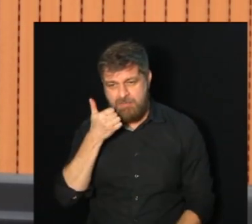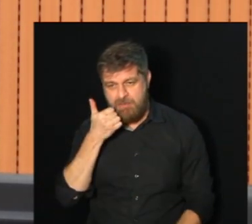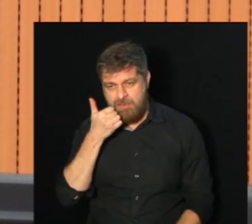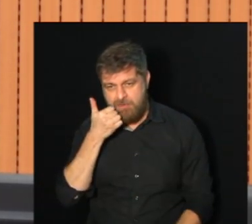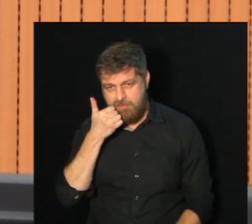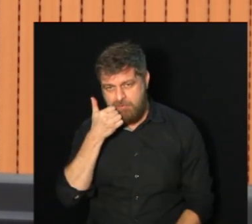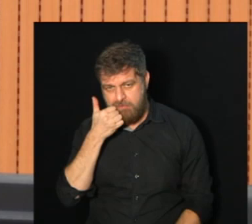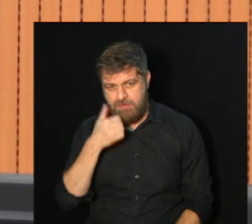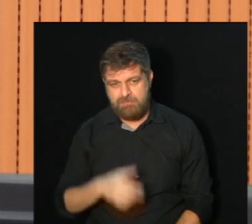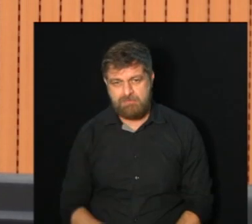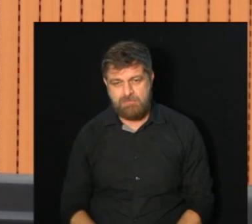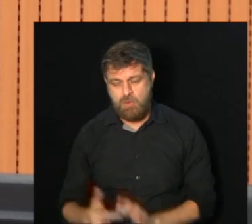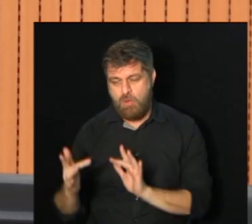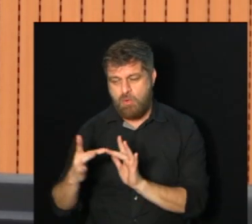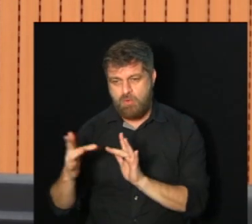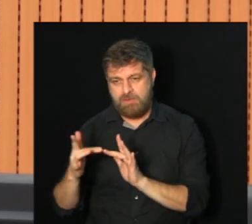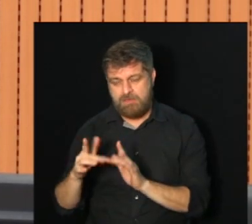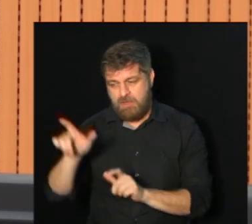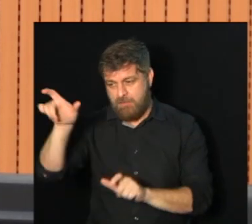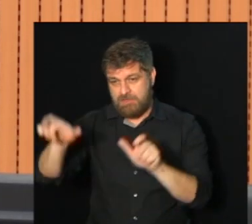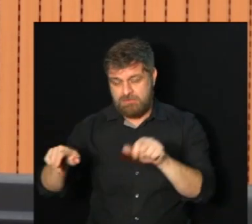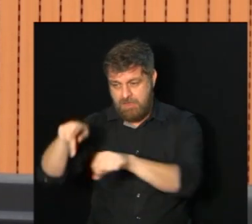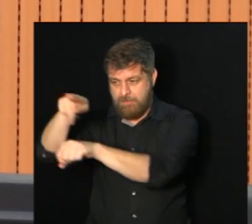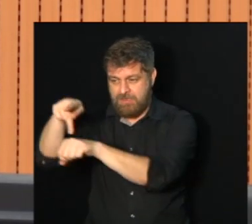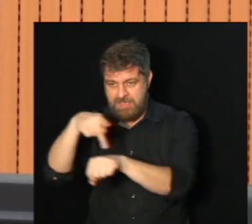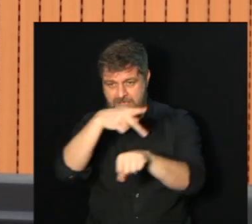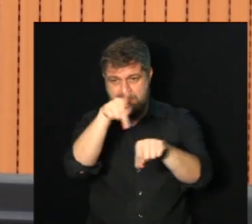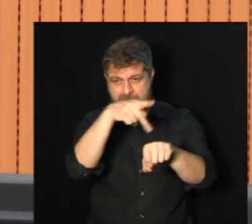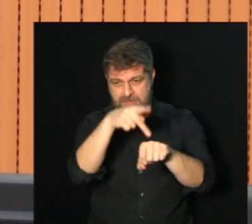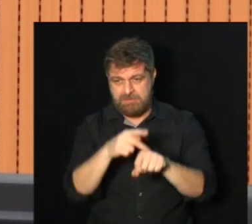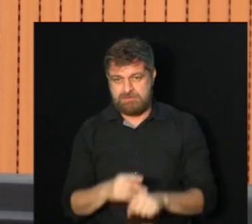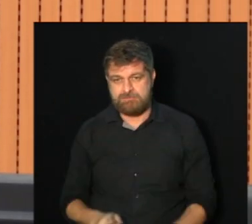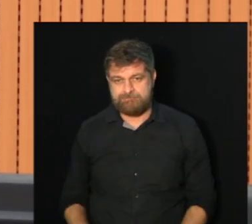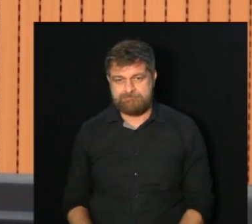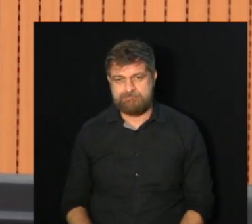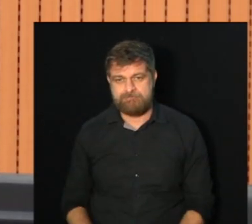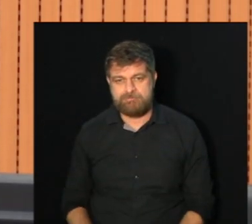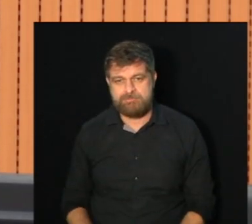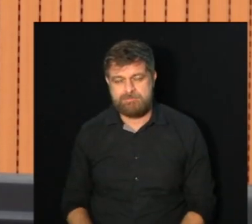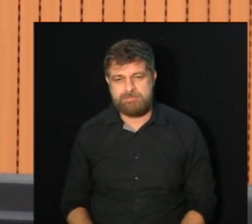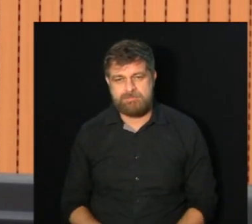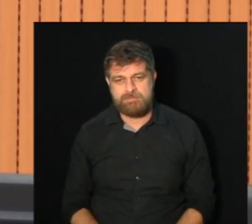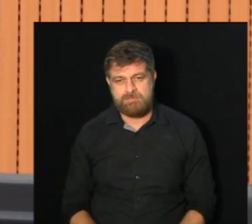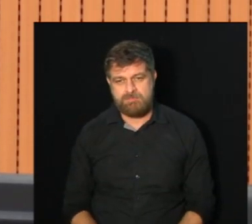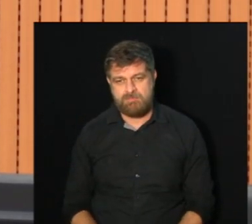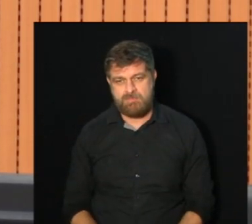sistema, que é o sistema DMR da Brandmaster, ok?